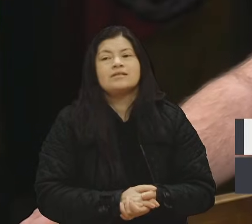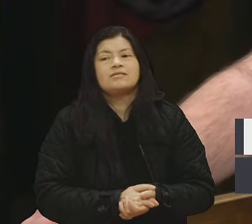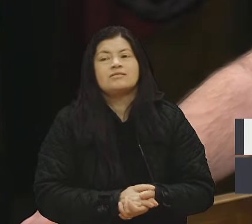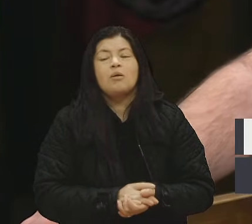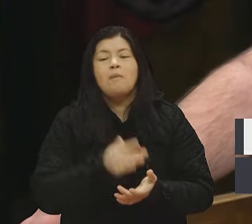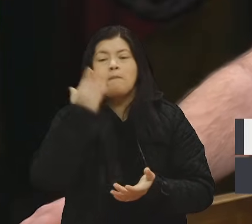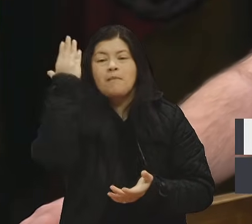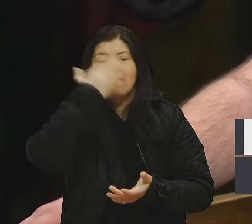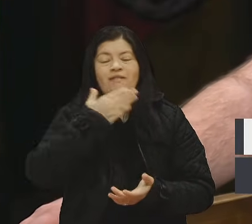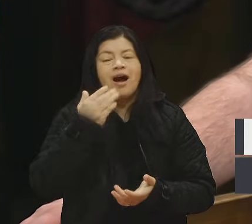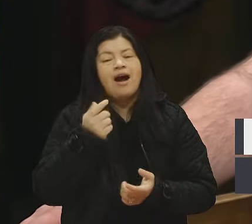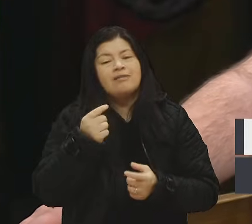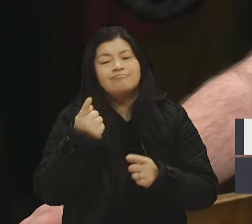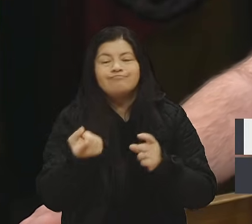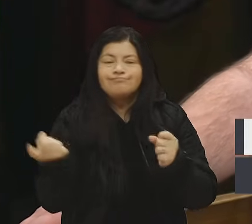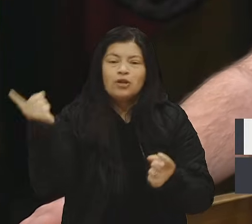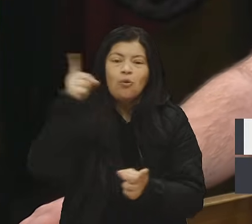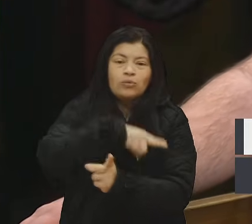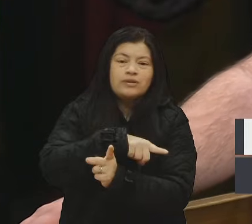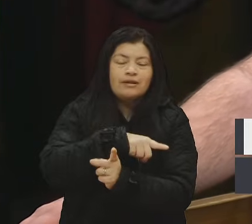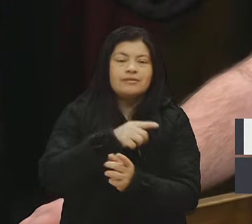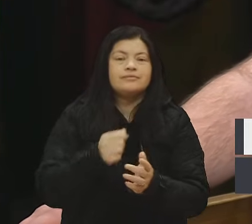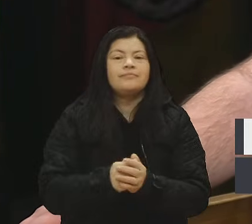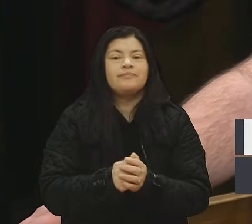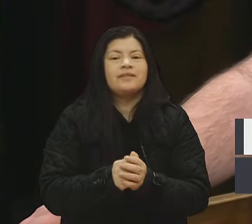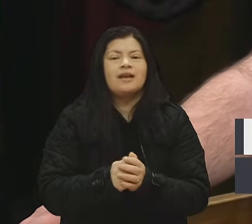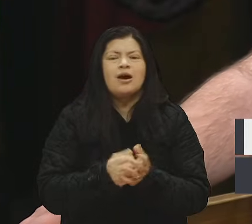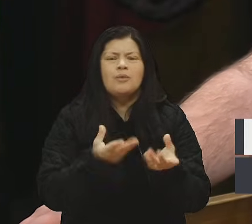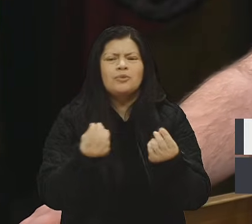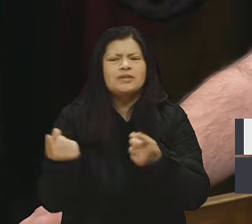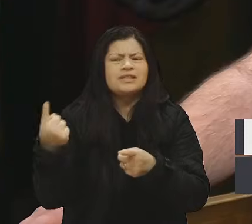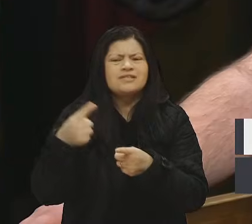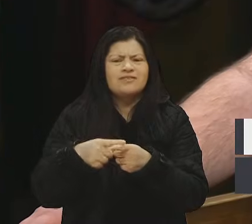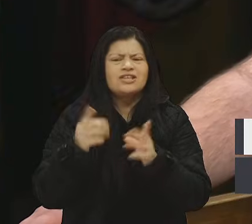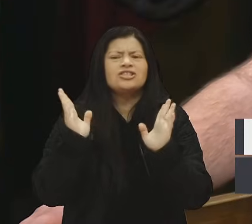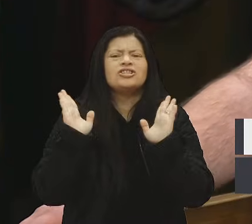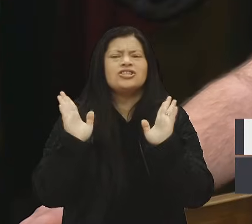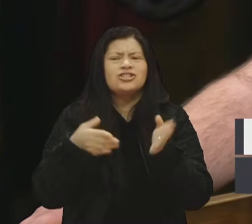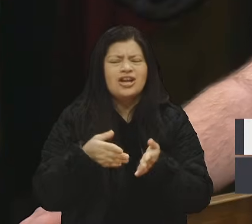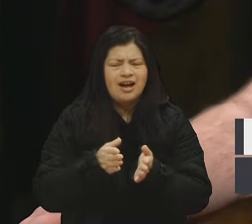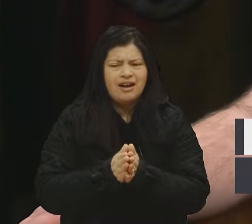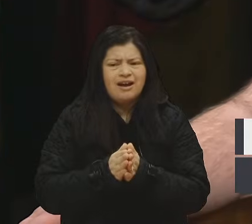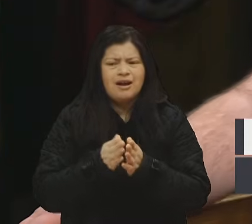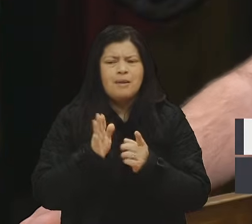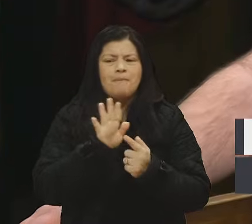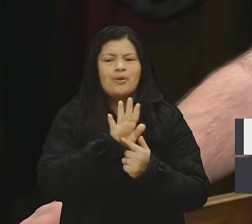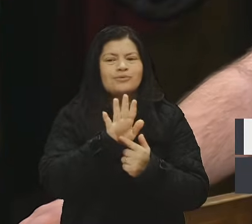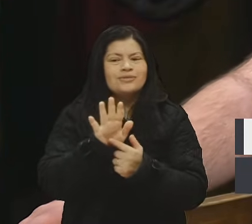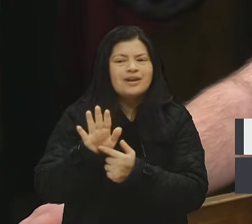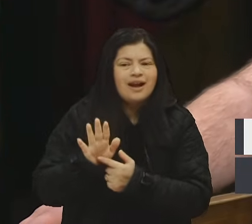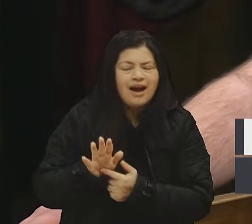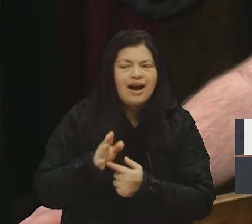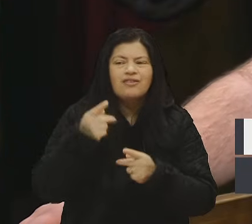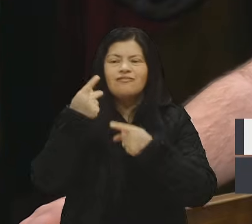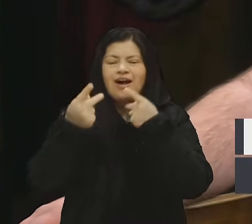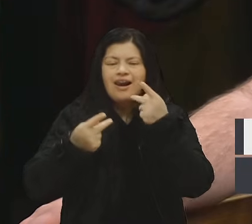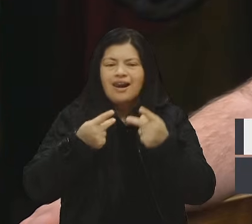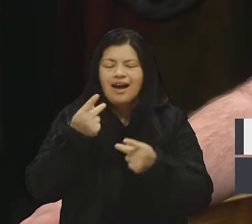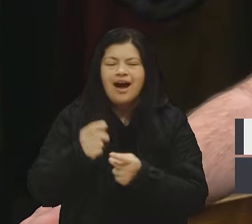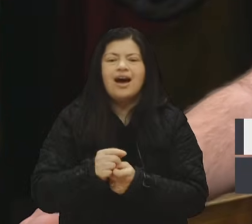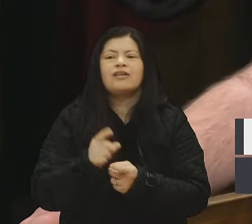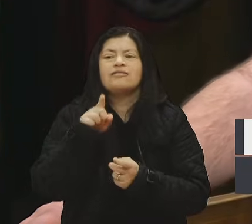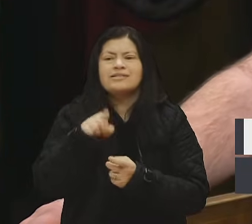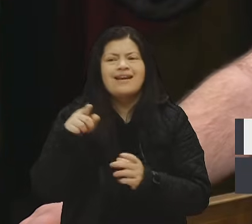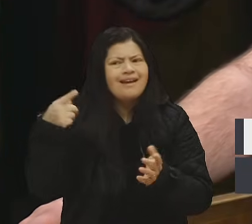contrário. E várias vezes ele foi convencido que o projeto dele estava errado. Mas ele não